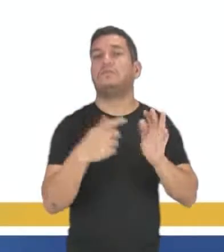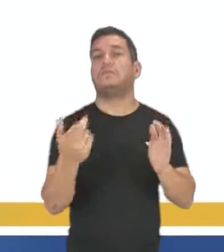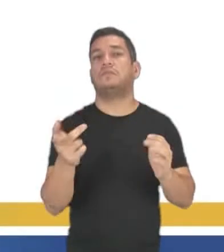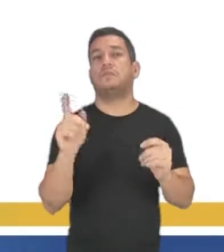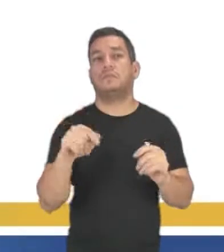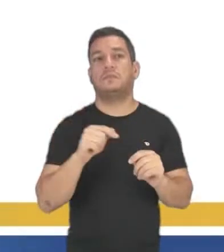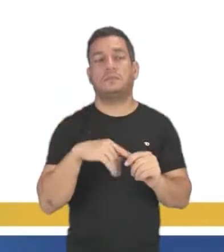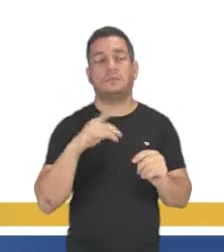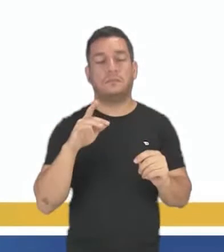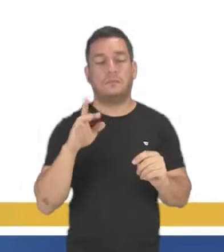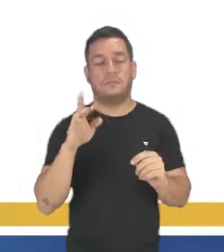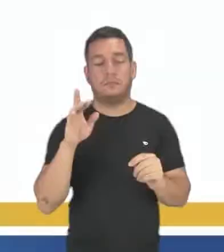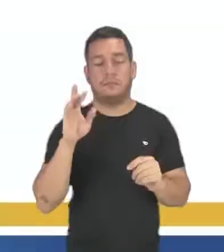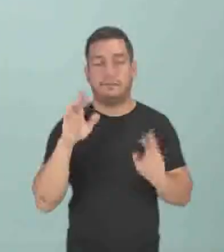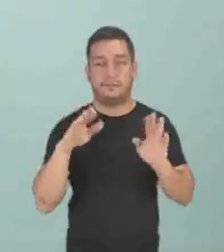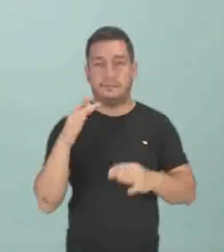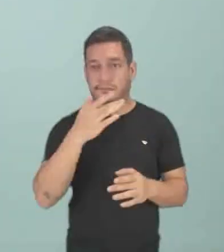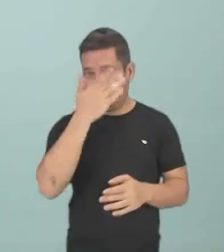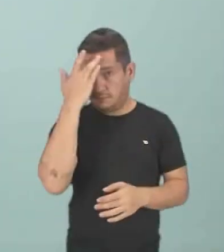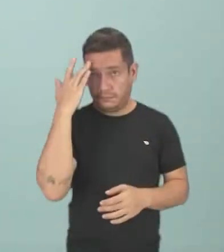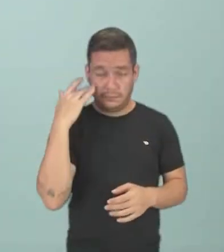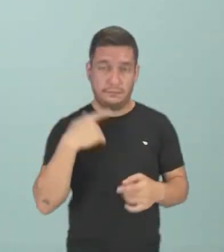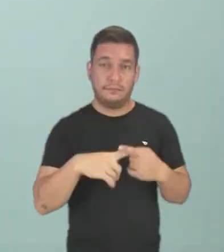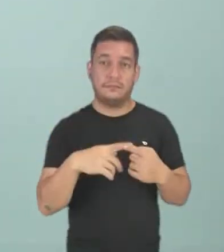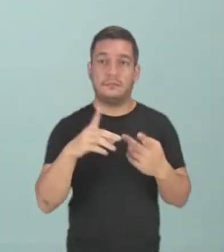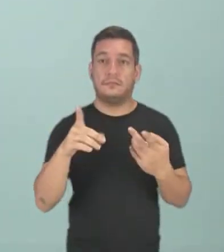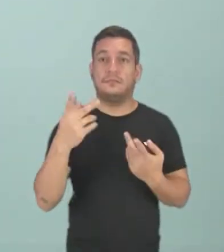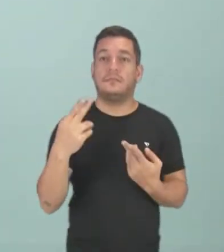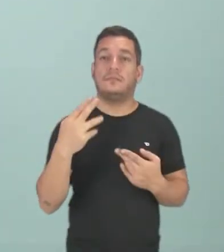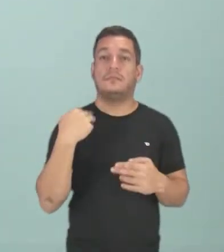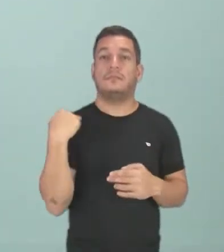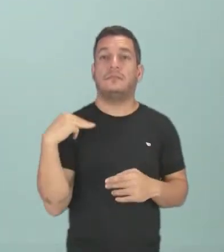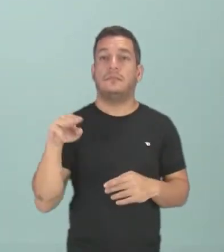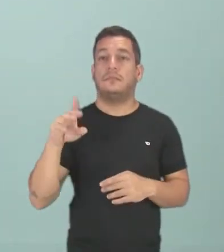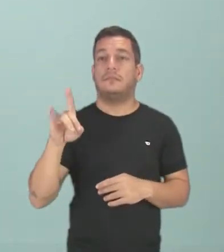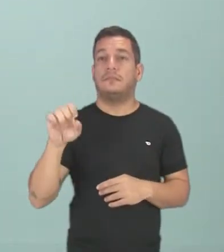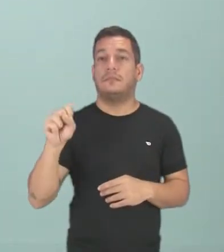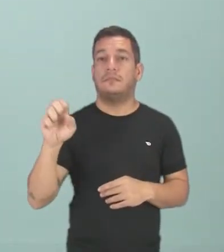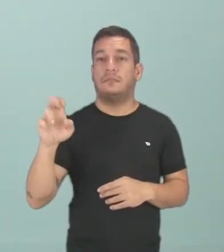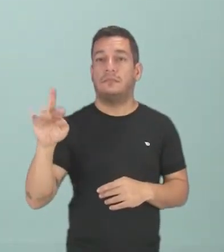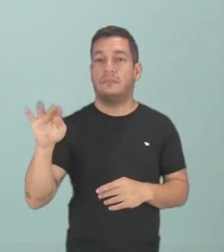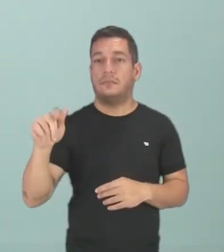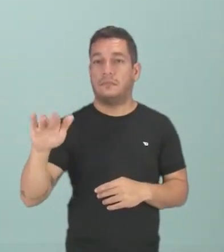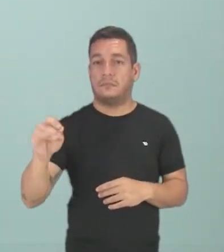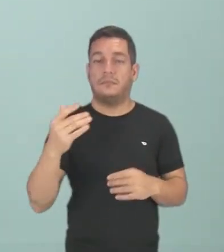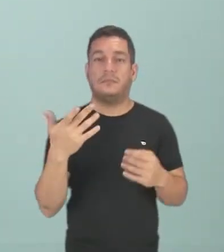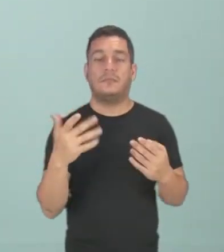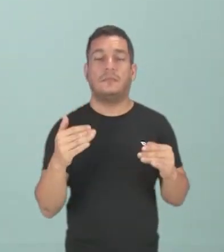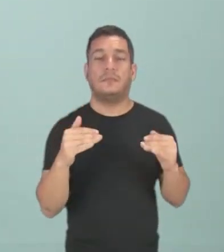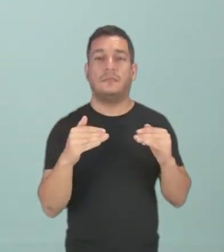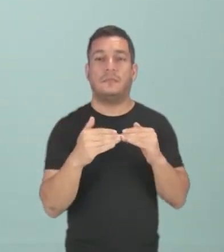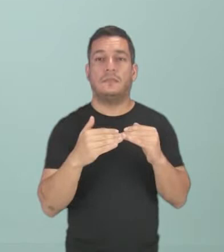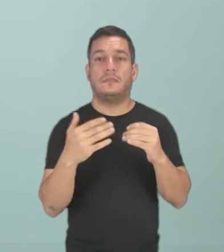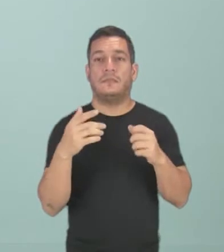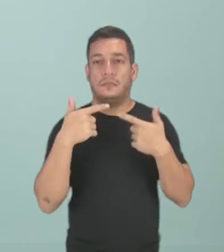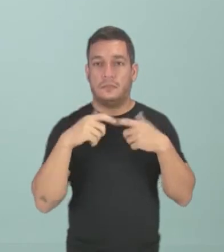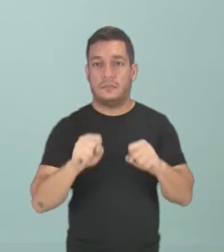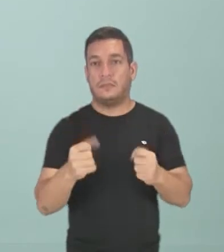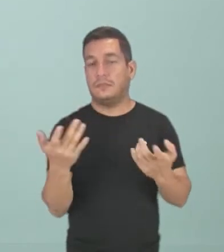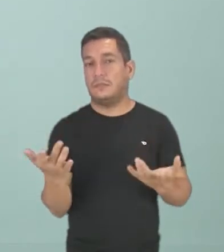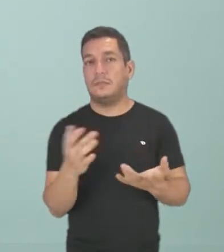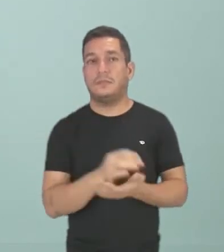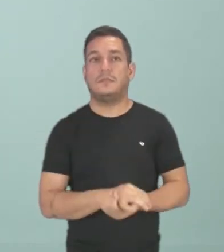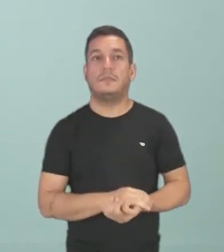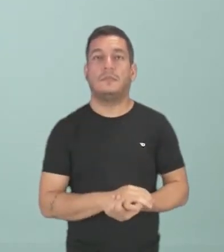livre demanda do articulista, porque assim como a dissertação, não tem um padrão de linhas ou coisa do tipo.